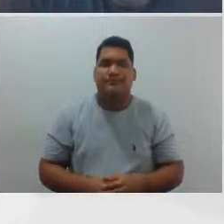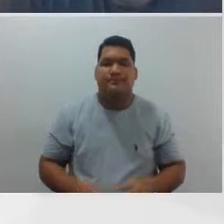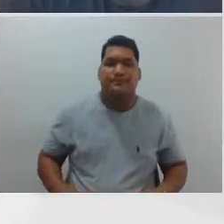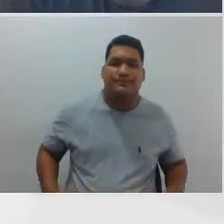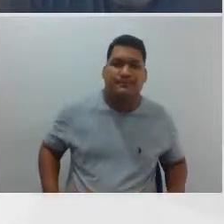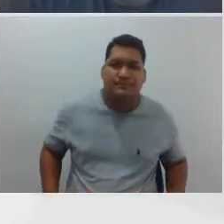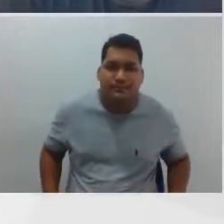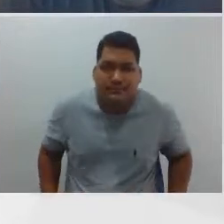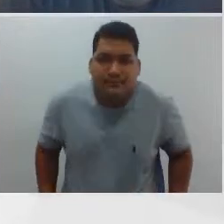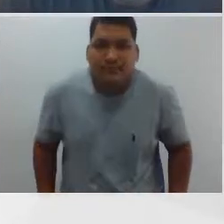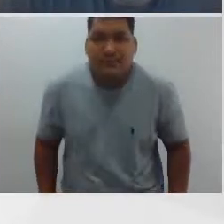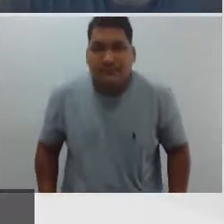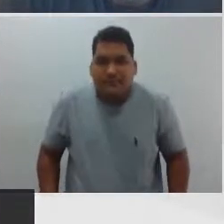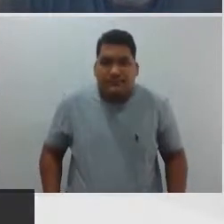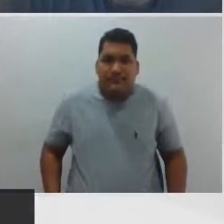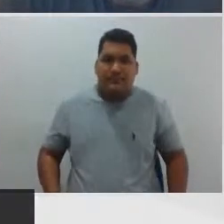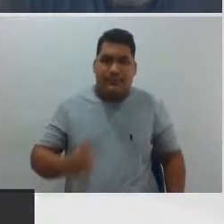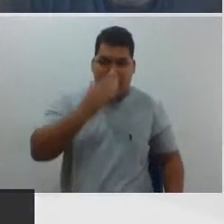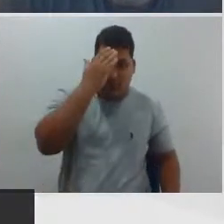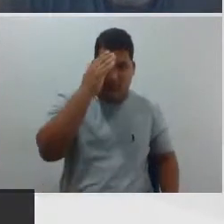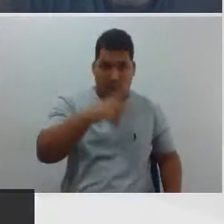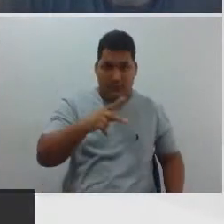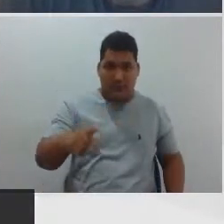Obrigado, professor. Nós temos uma pergunta aqui.